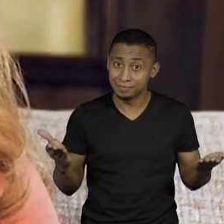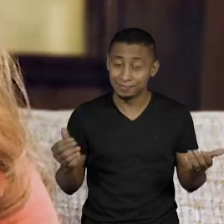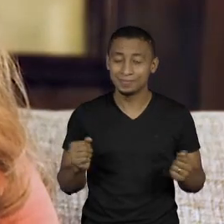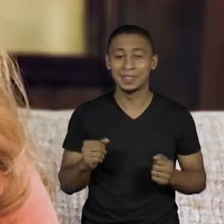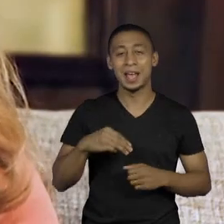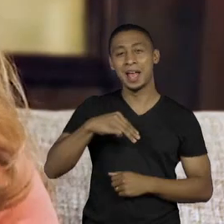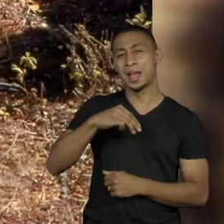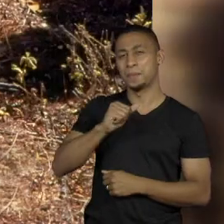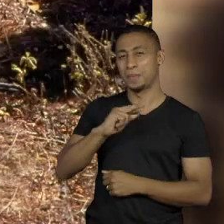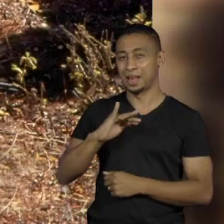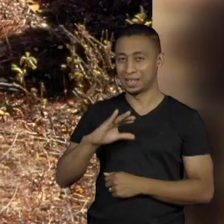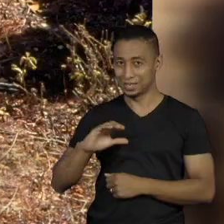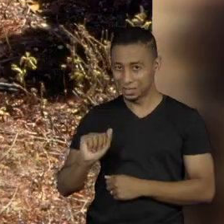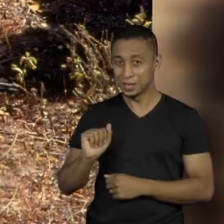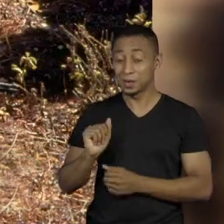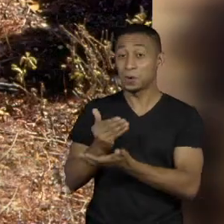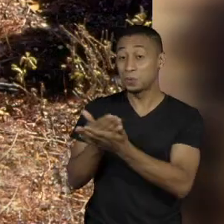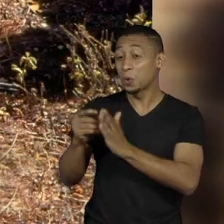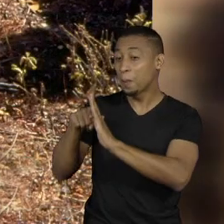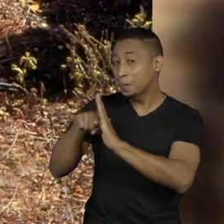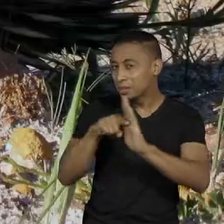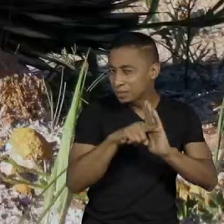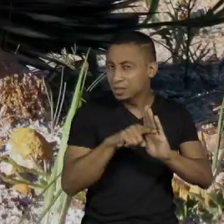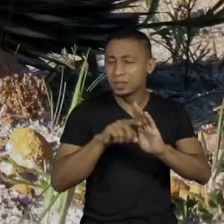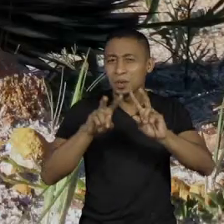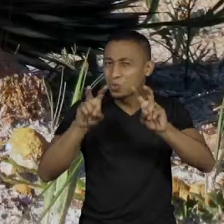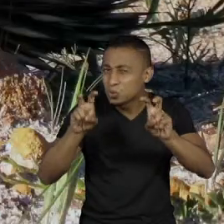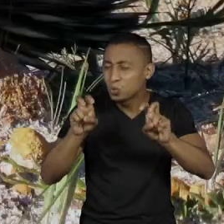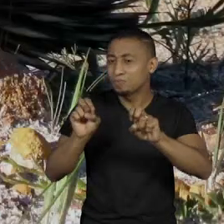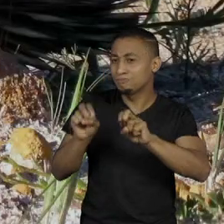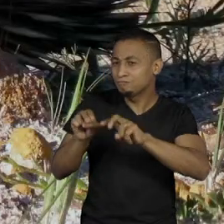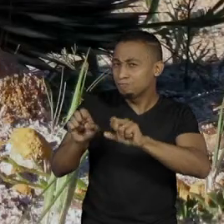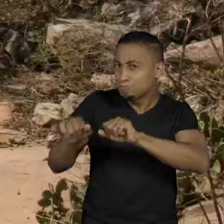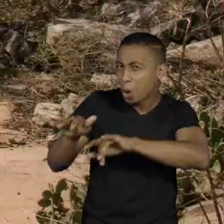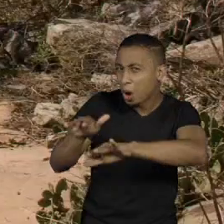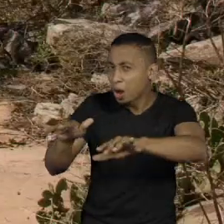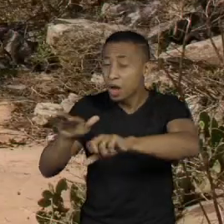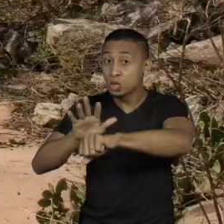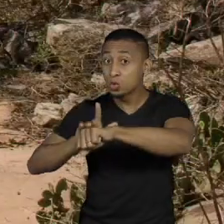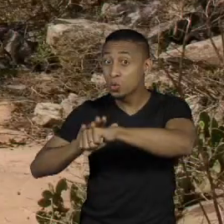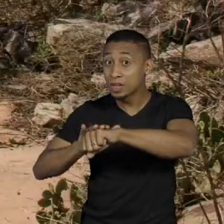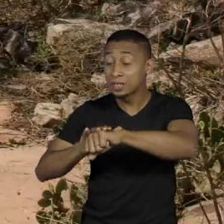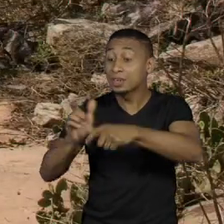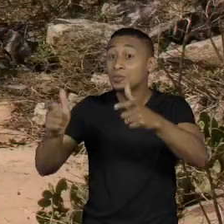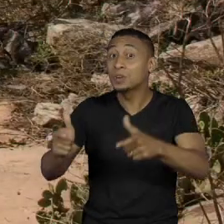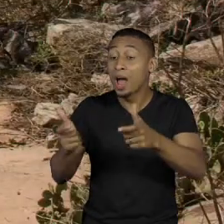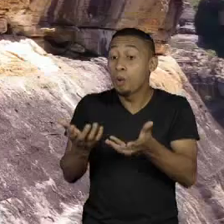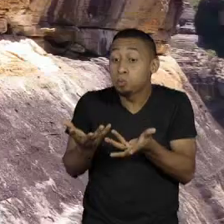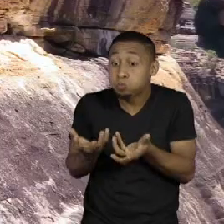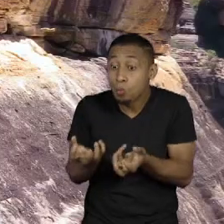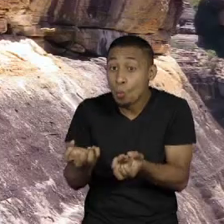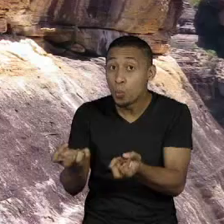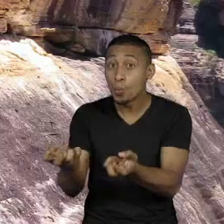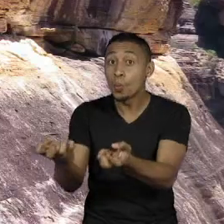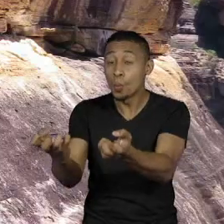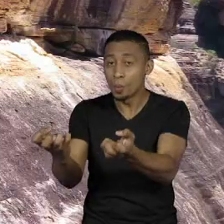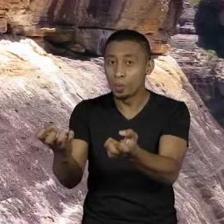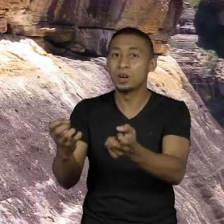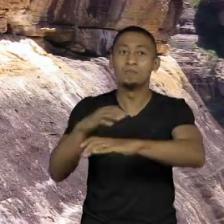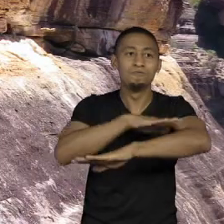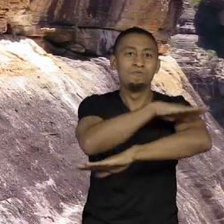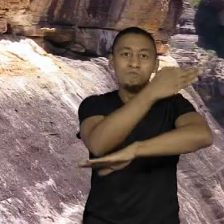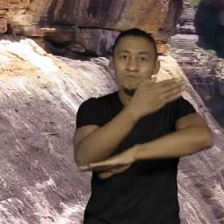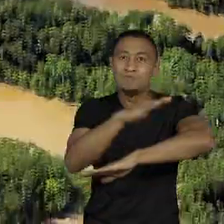Márcia iniciou suas pesquisas sobre parasitas e transmissão de doenças na Caatinga, no Parque Nacional Serra